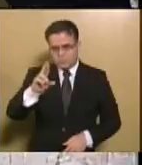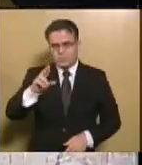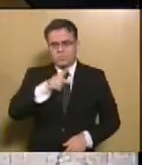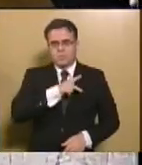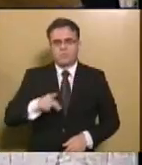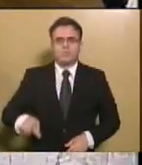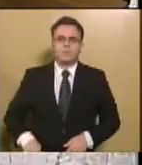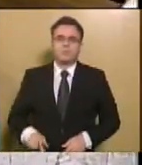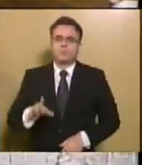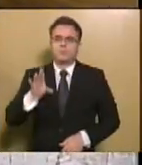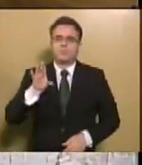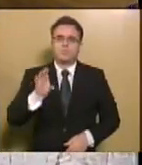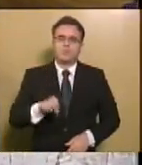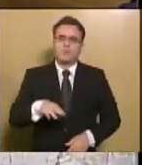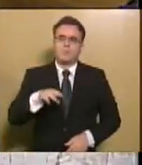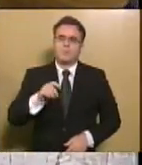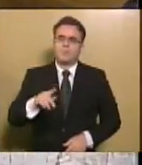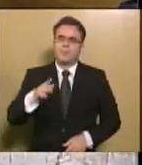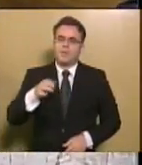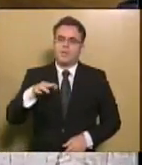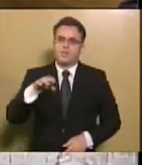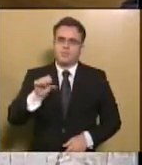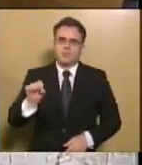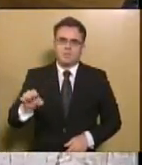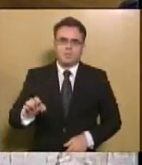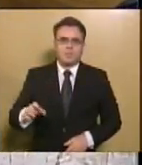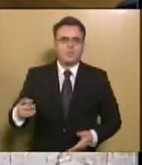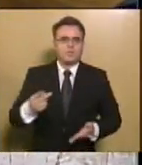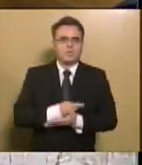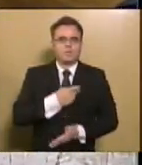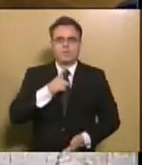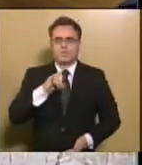do seu aniversário, que ocorreu no dia 5 de julho.